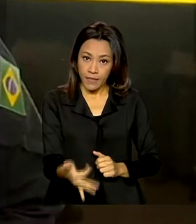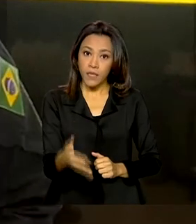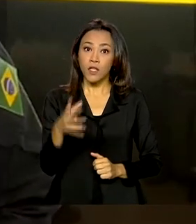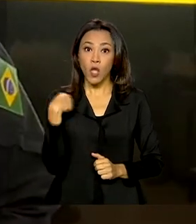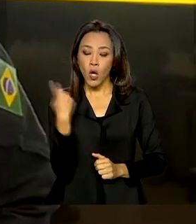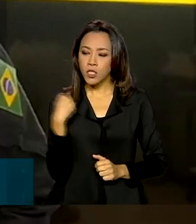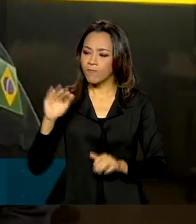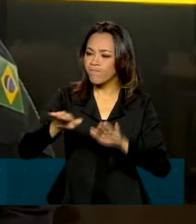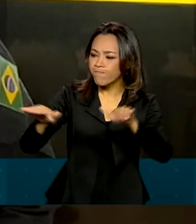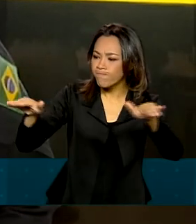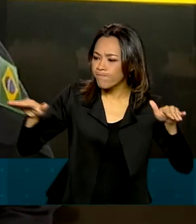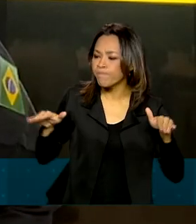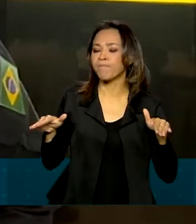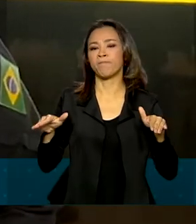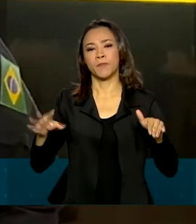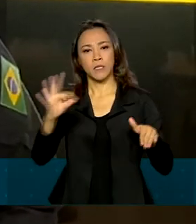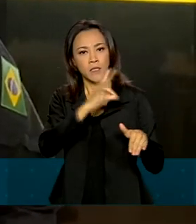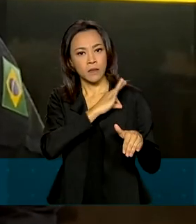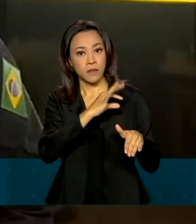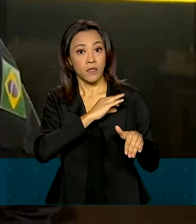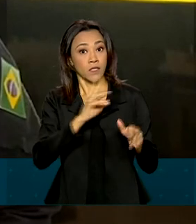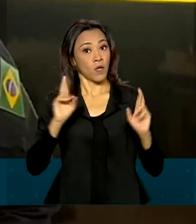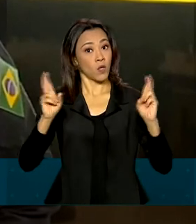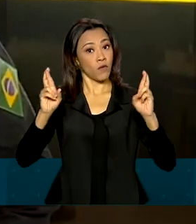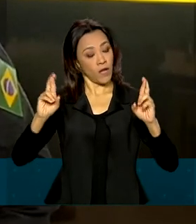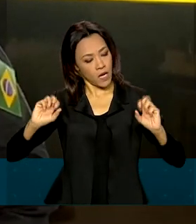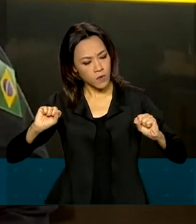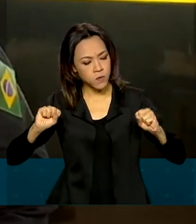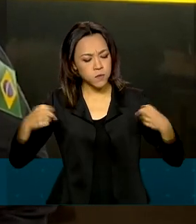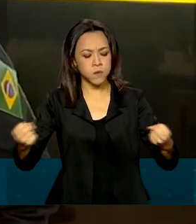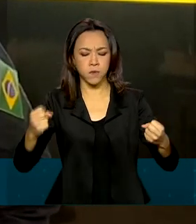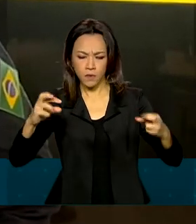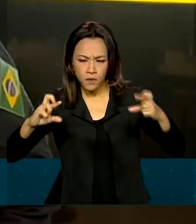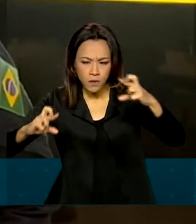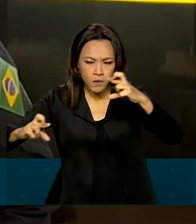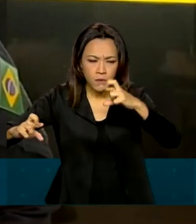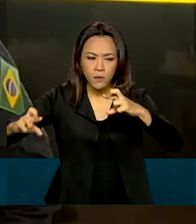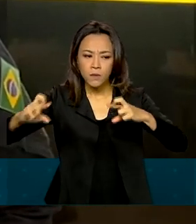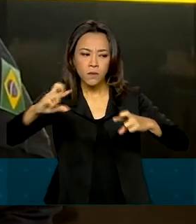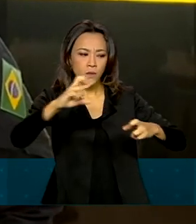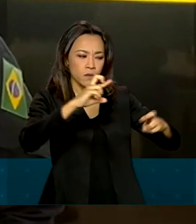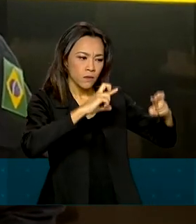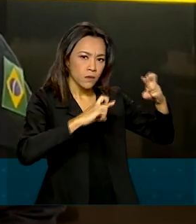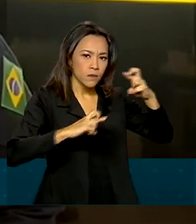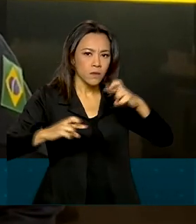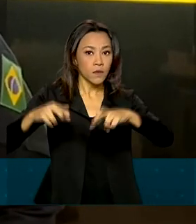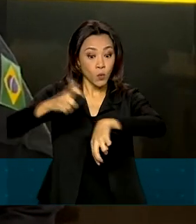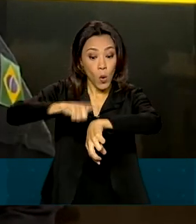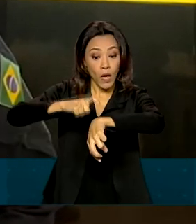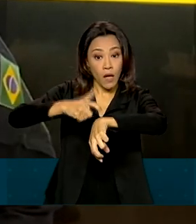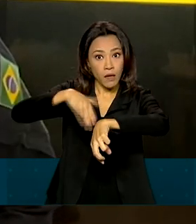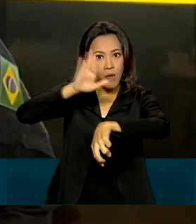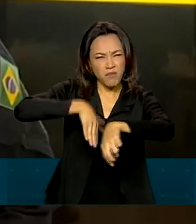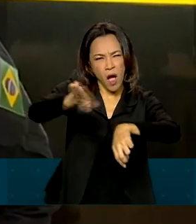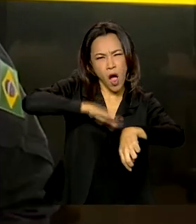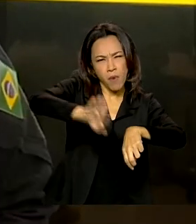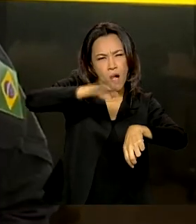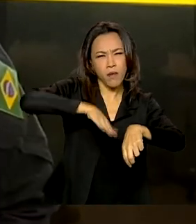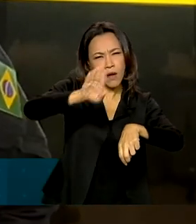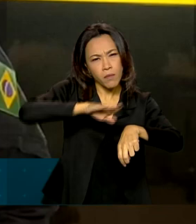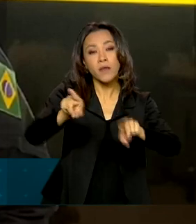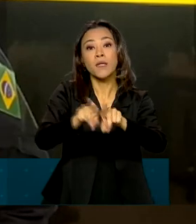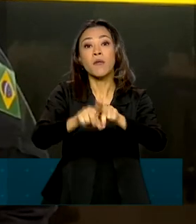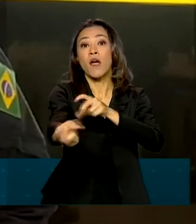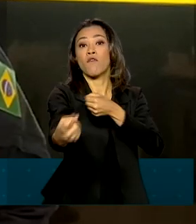o efetivo da instituição com um reforço prioritário naqueles dias e horários com mais intensidade de fluxo. Principalmente na saída e no